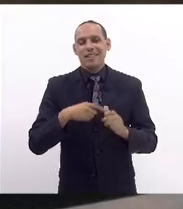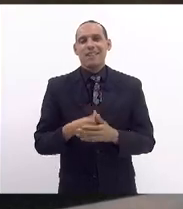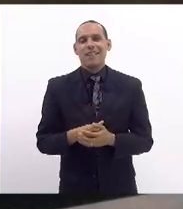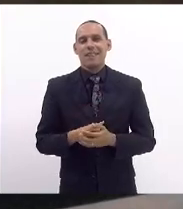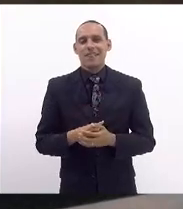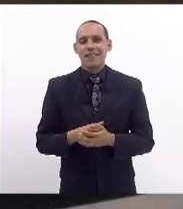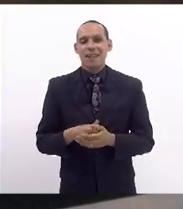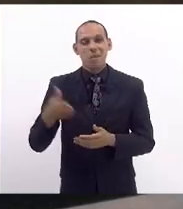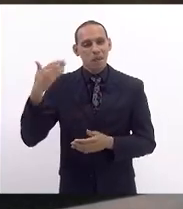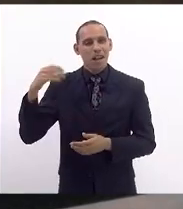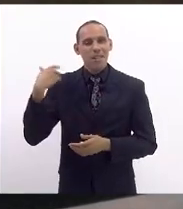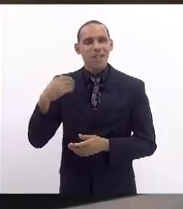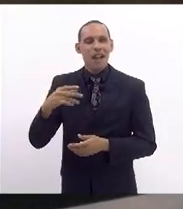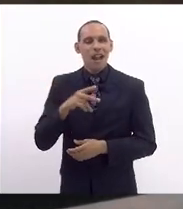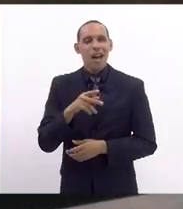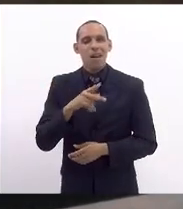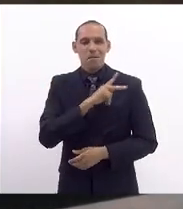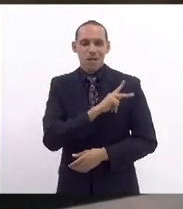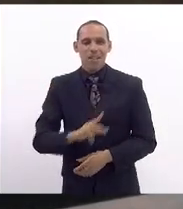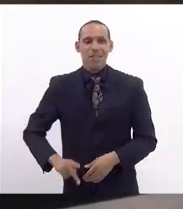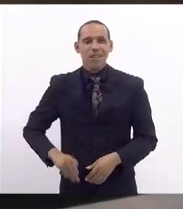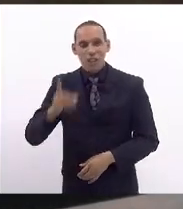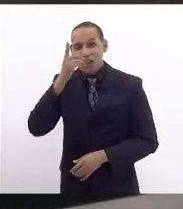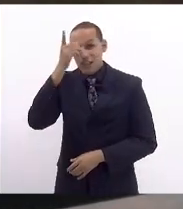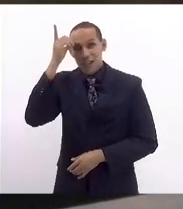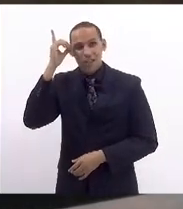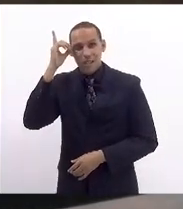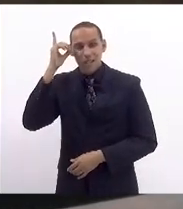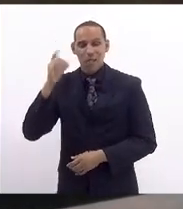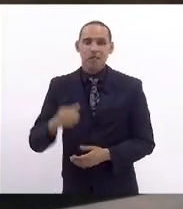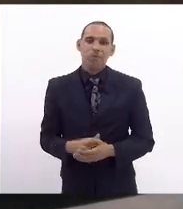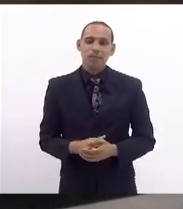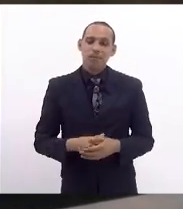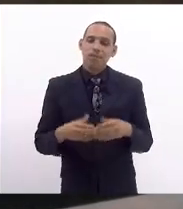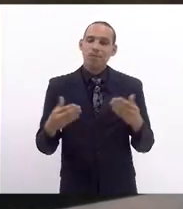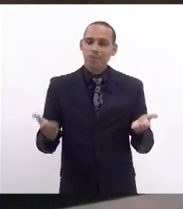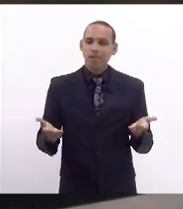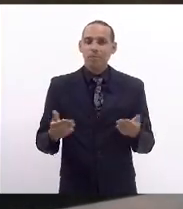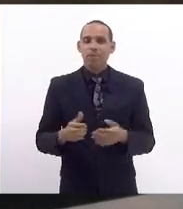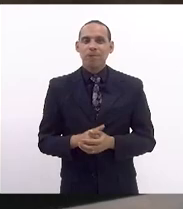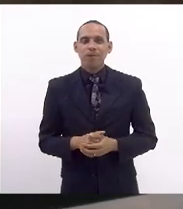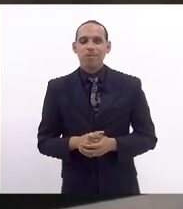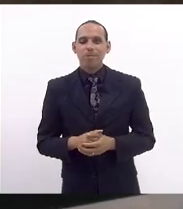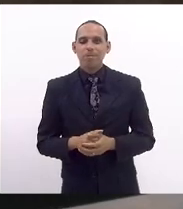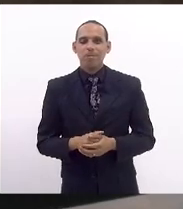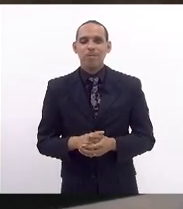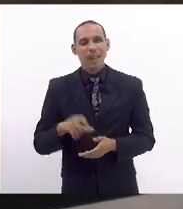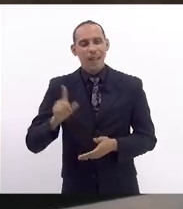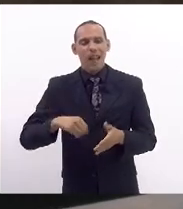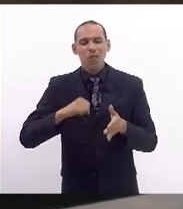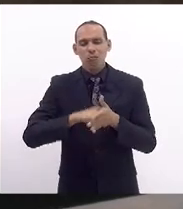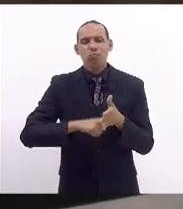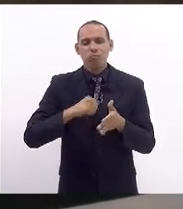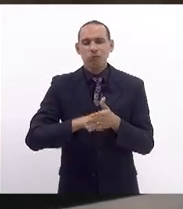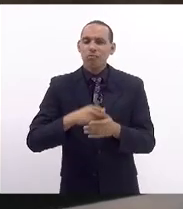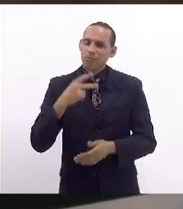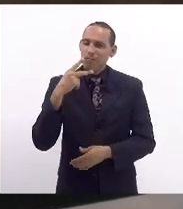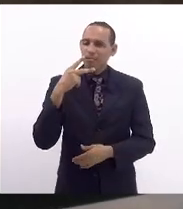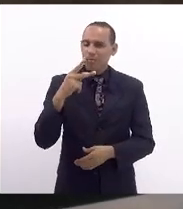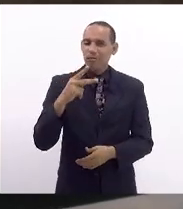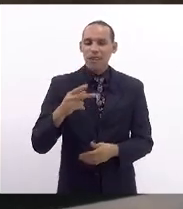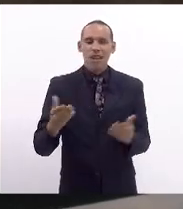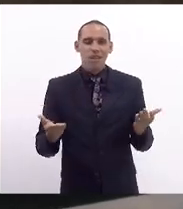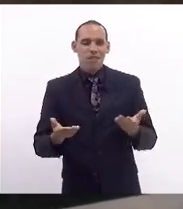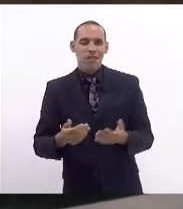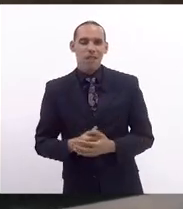vetado pelo então Presidente Dilma Rousseff a simple e essa bandeira de luta cada a vossa